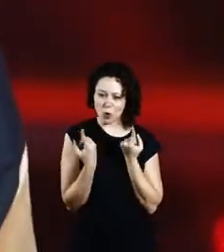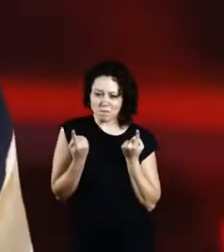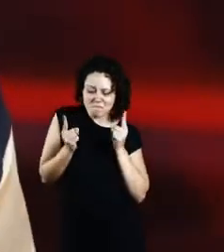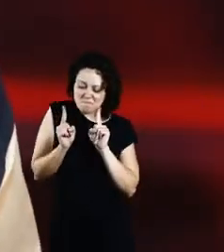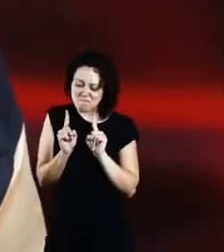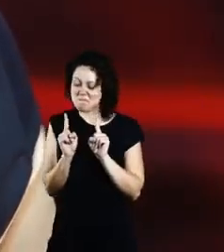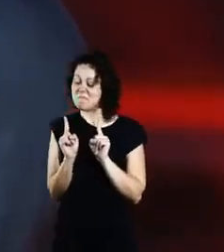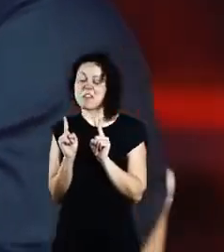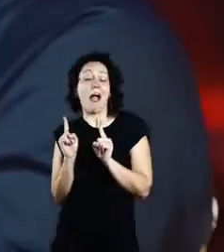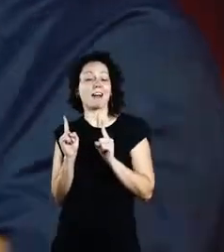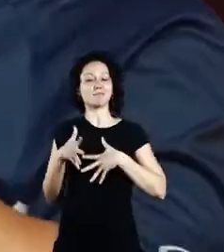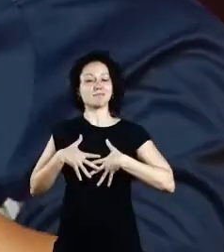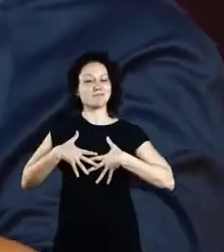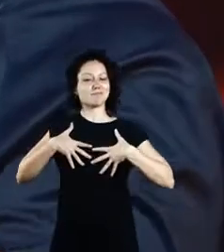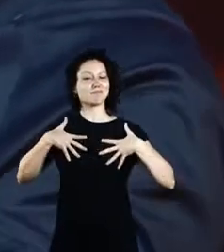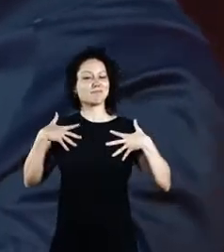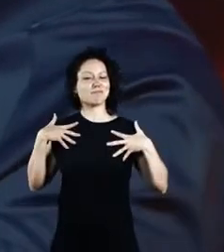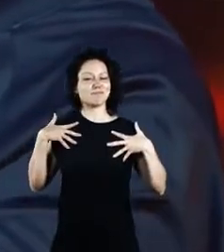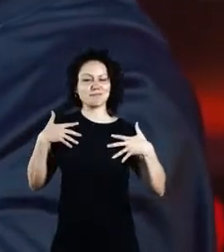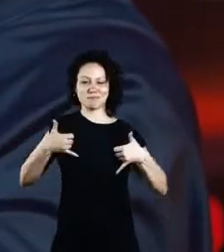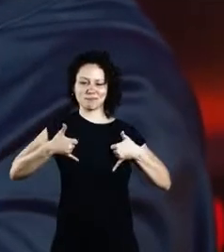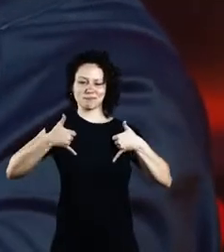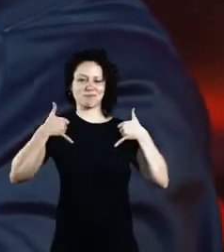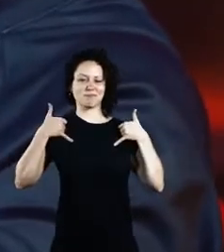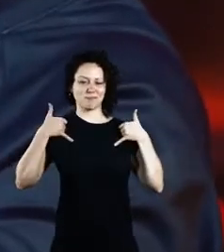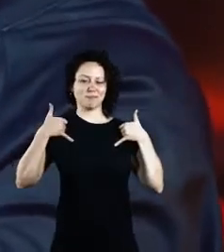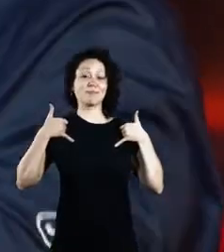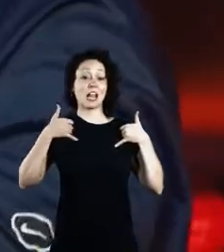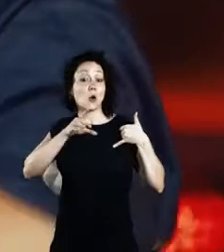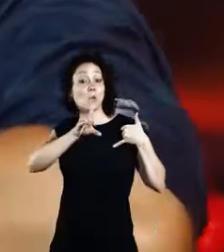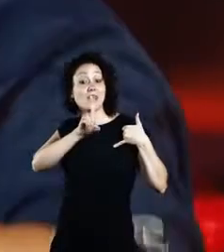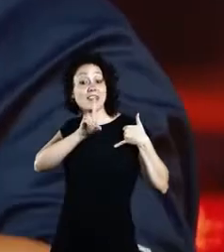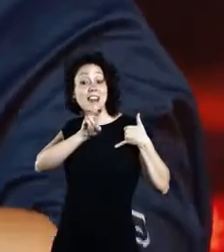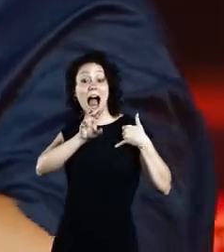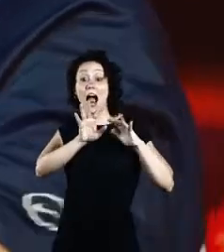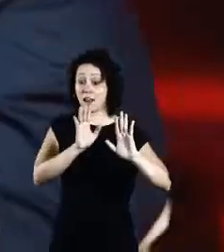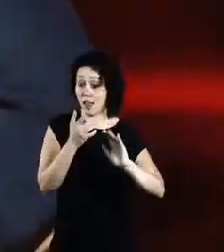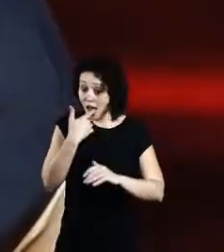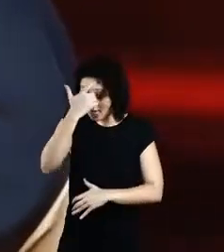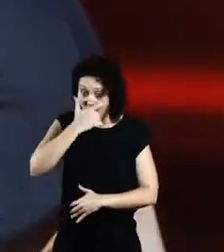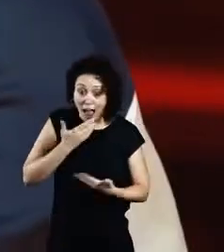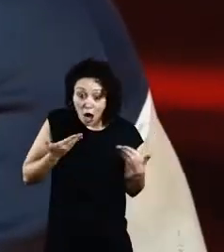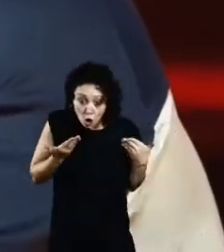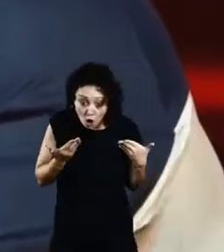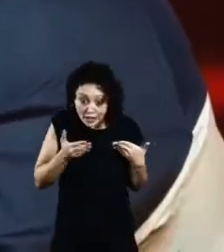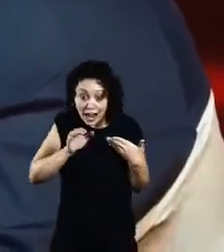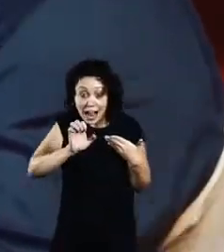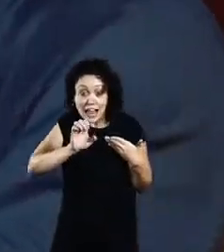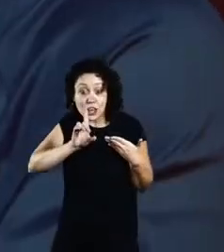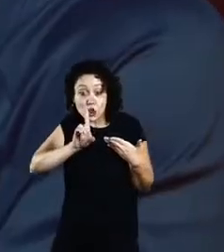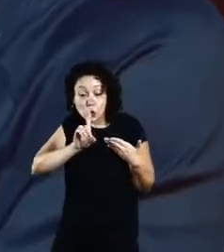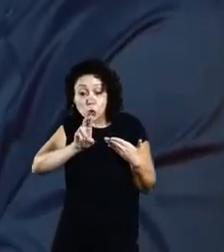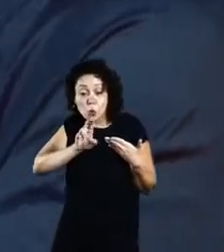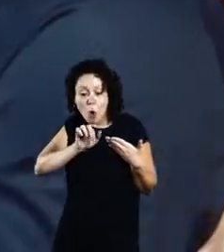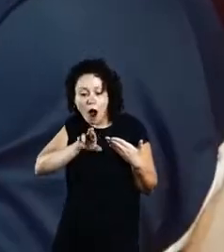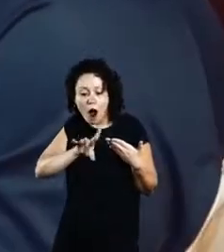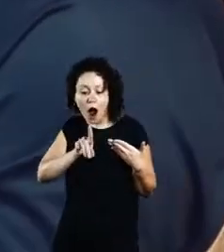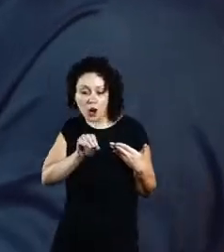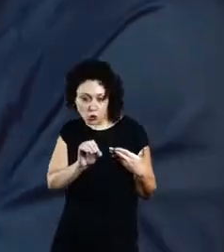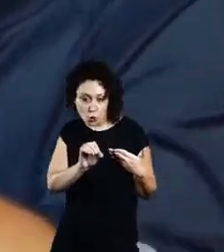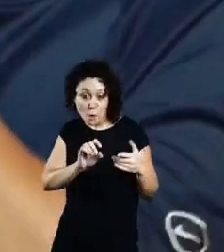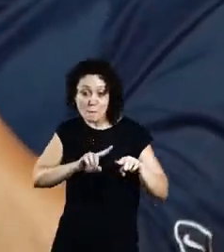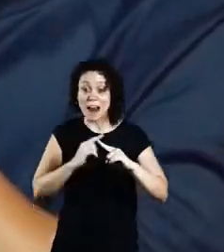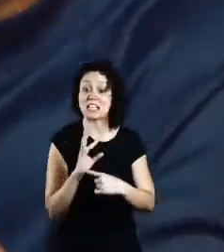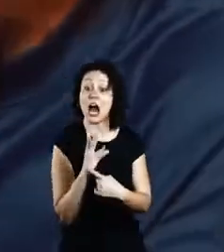falando com o Eduardo, mas até então eu era o Gramaceduda, entendeu? Então, para ser, é o que você falou, por que eu sou enjoado? Não é que eu